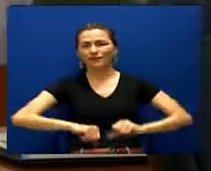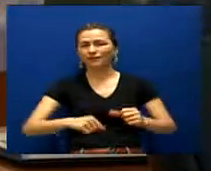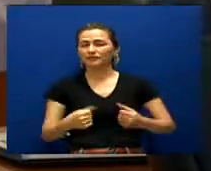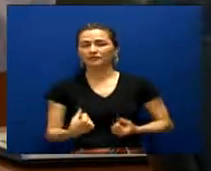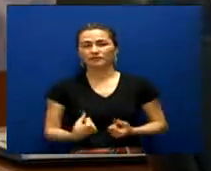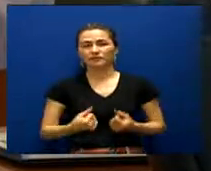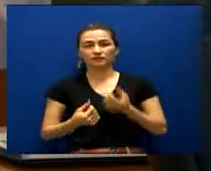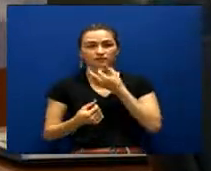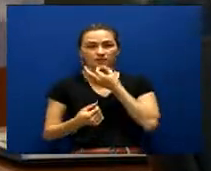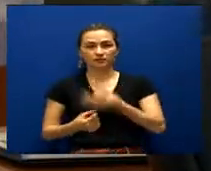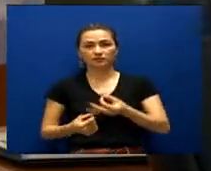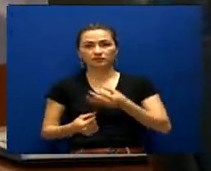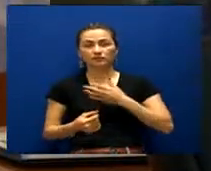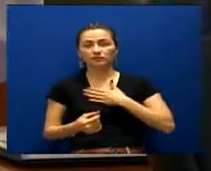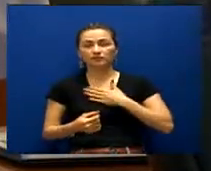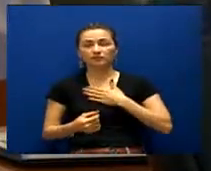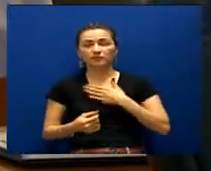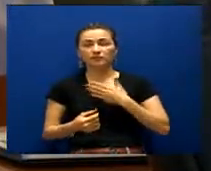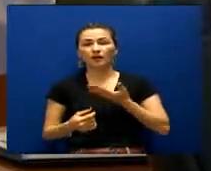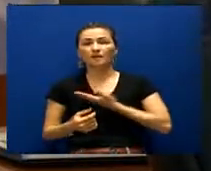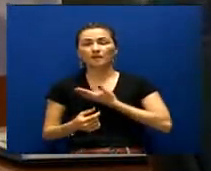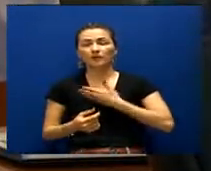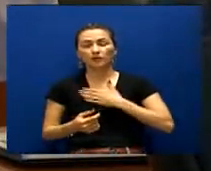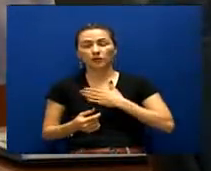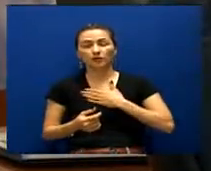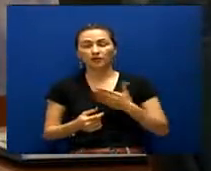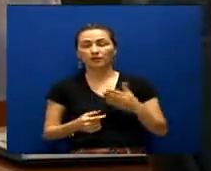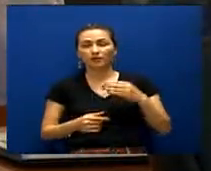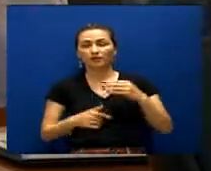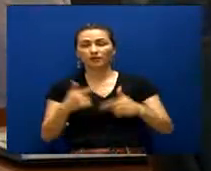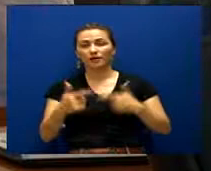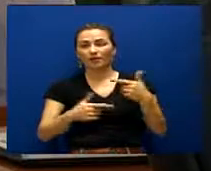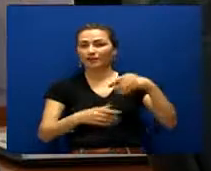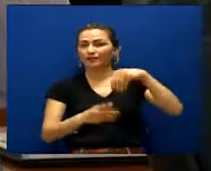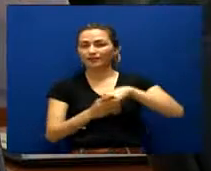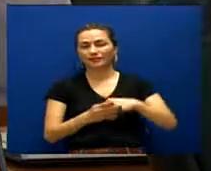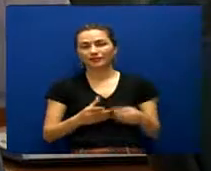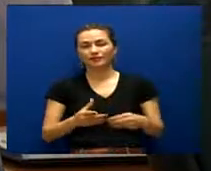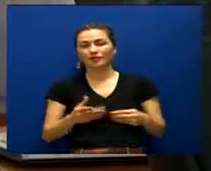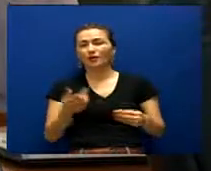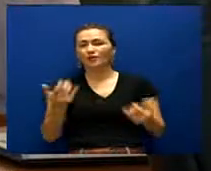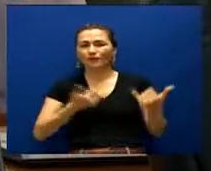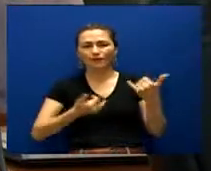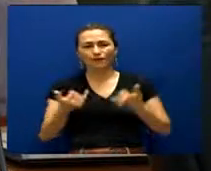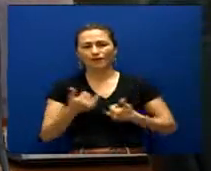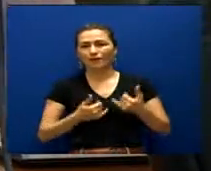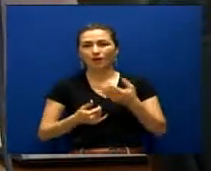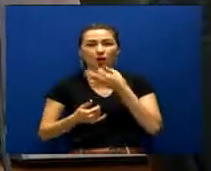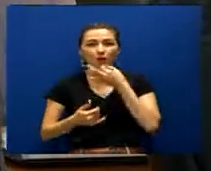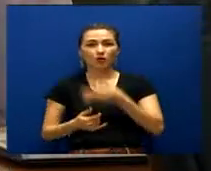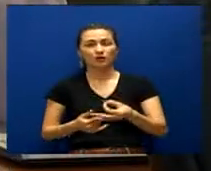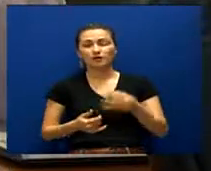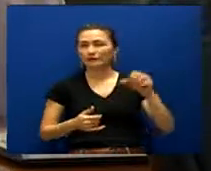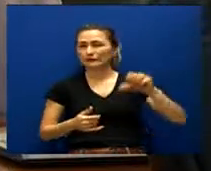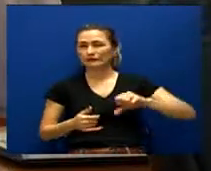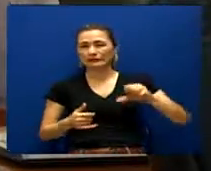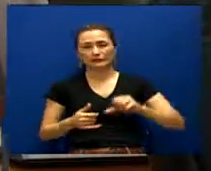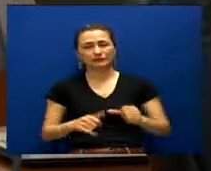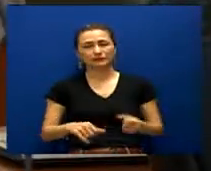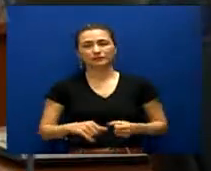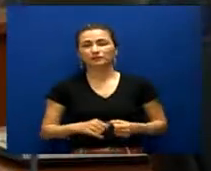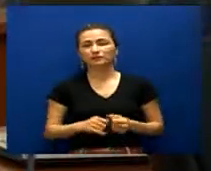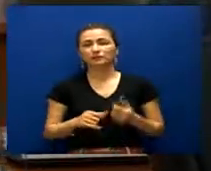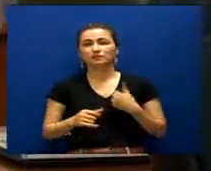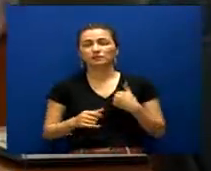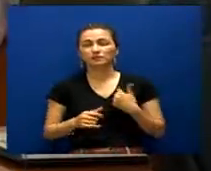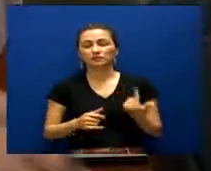lá dentro, padre. Triste. Padre, eu sou vereador do PRP, eu estou no segundo mandato, eu entrei como suplente.